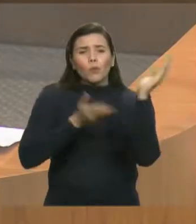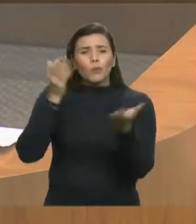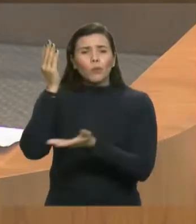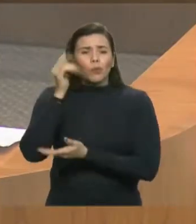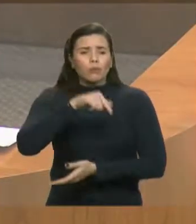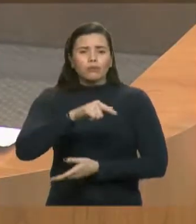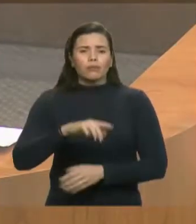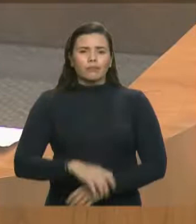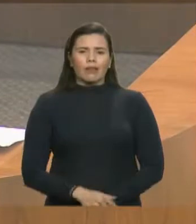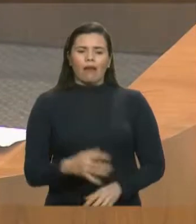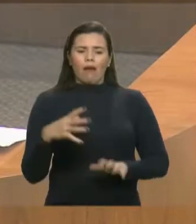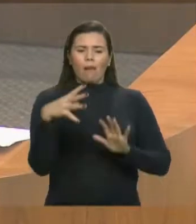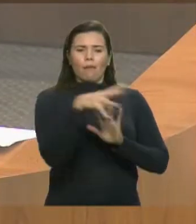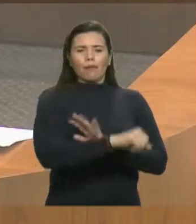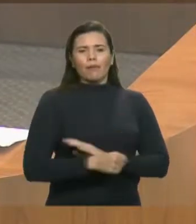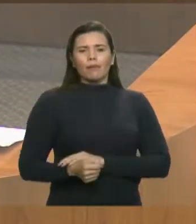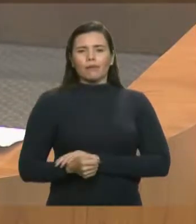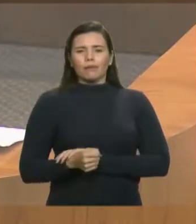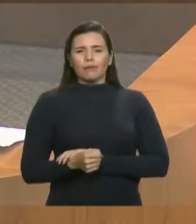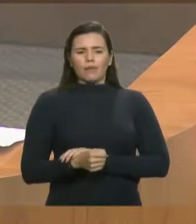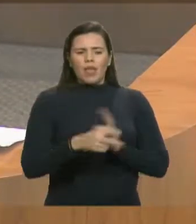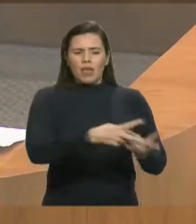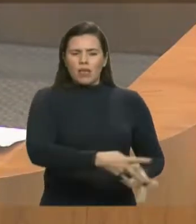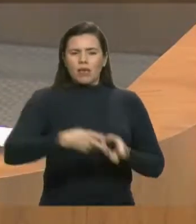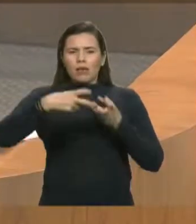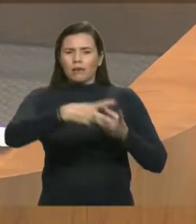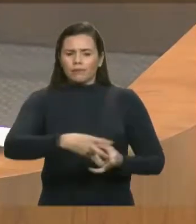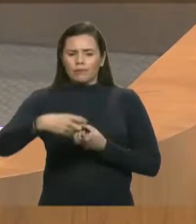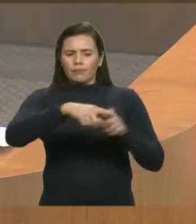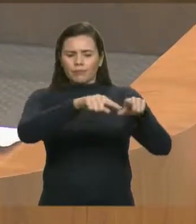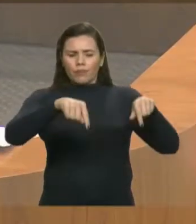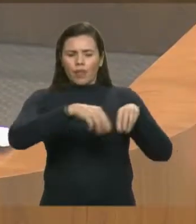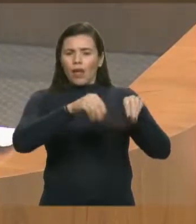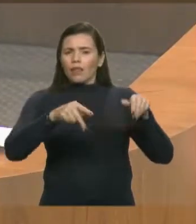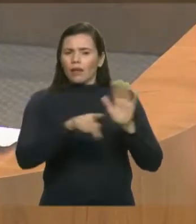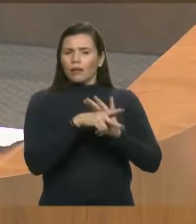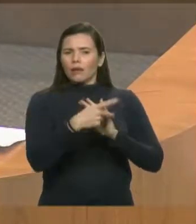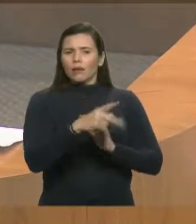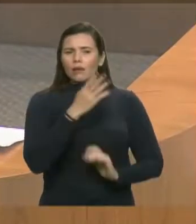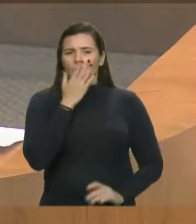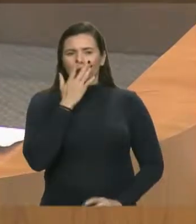bem verdade que tem uma ação civil pública